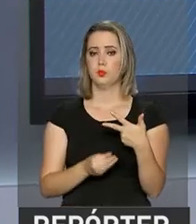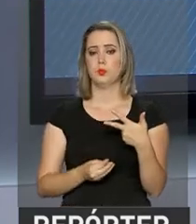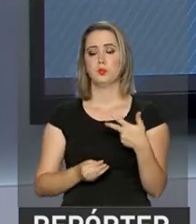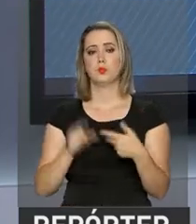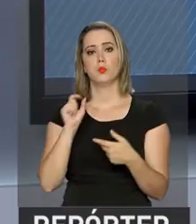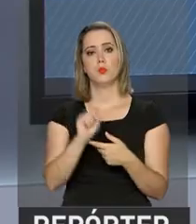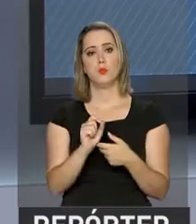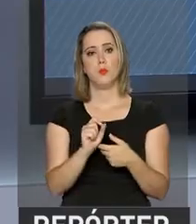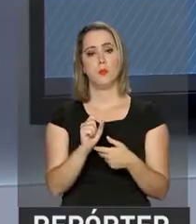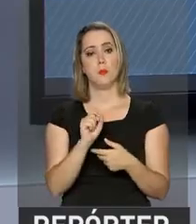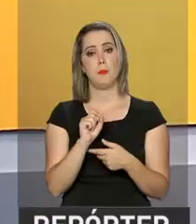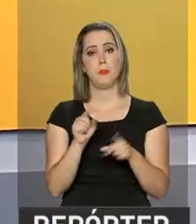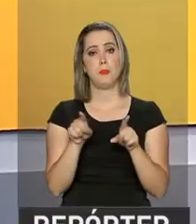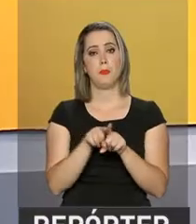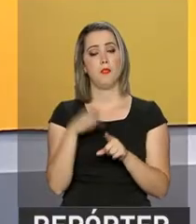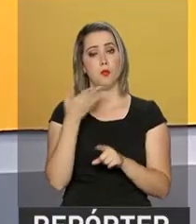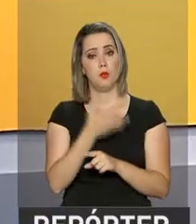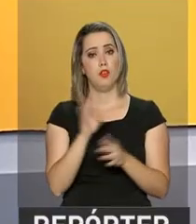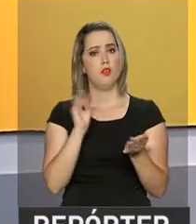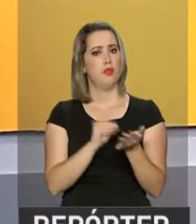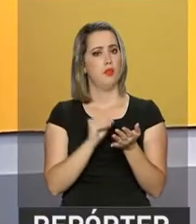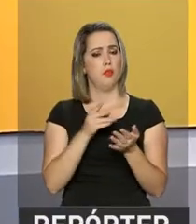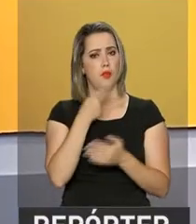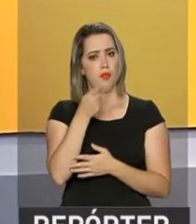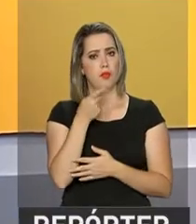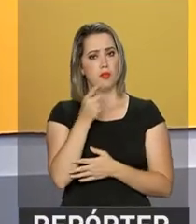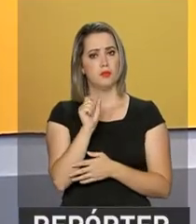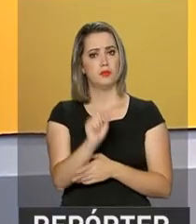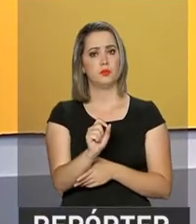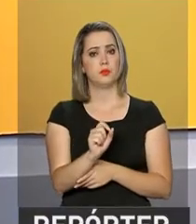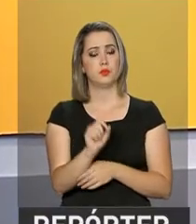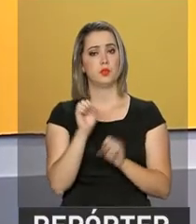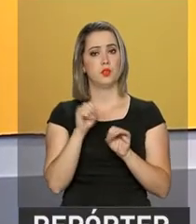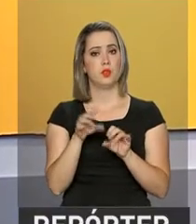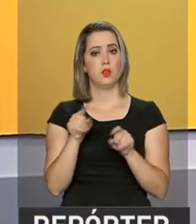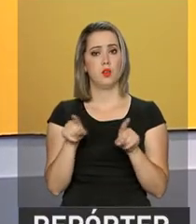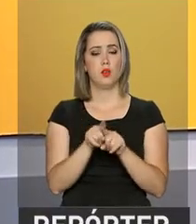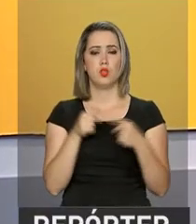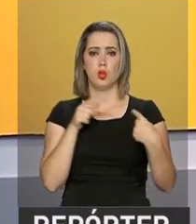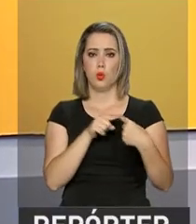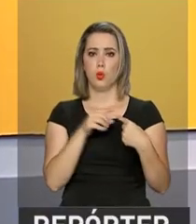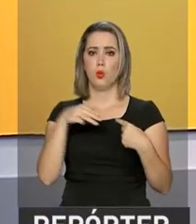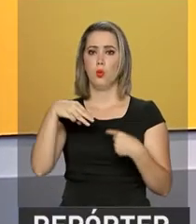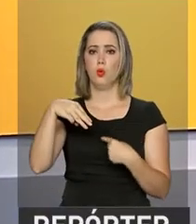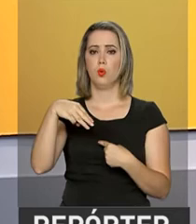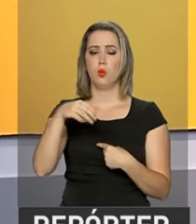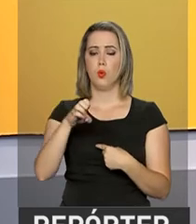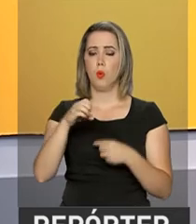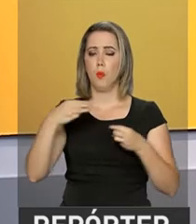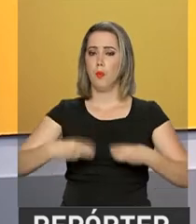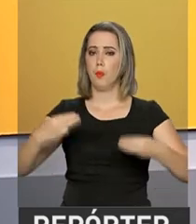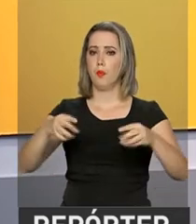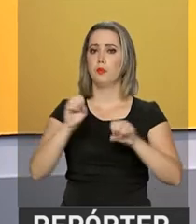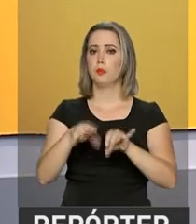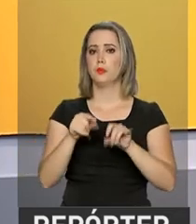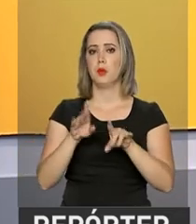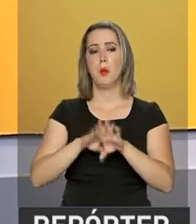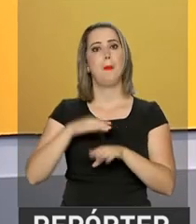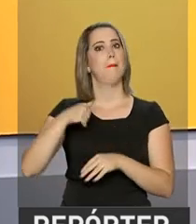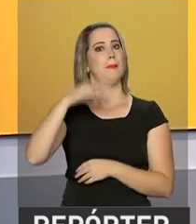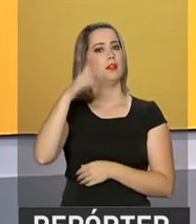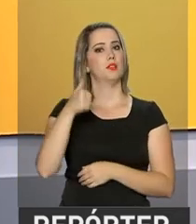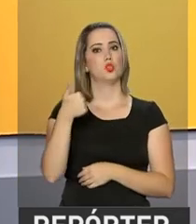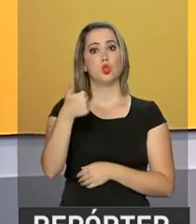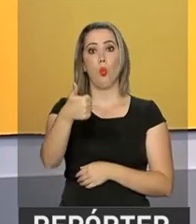Ensino Médio, o Enem. E ainda falando de educação, de acordo com o MEC, mais de 1 milhão de inscrições já